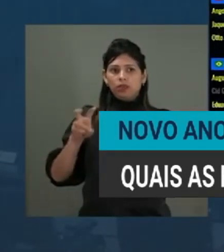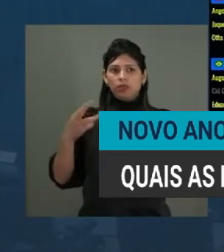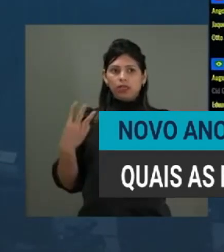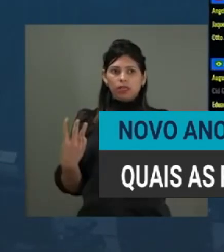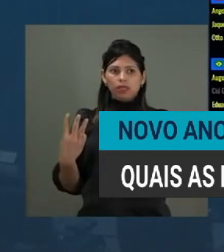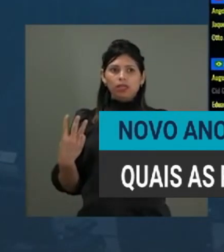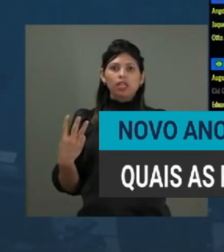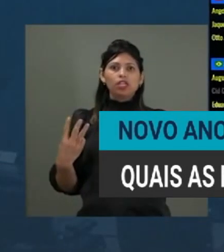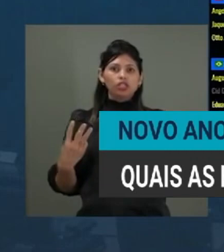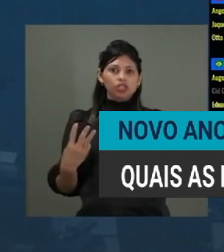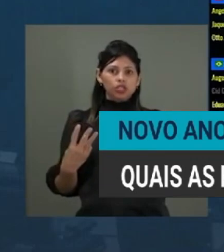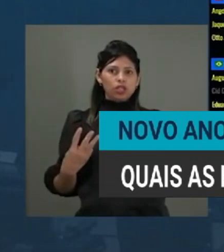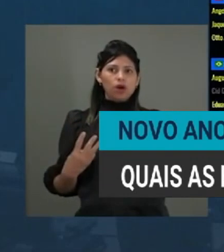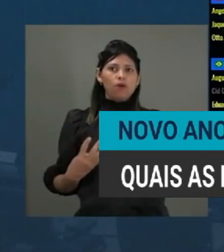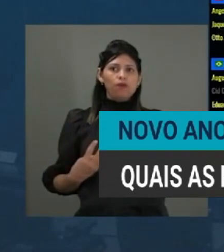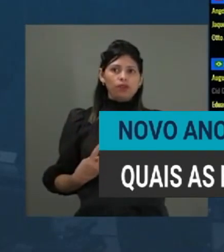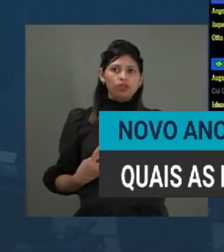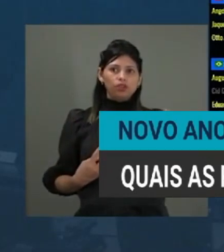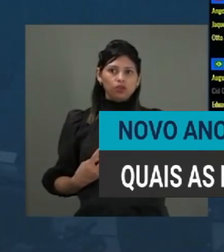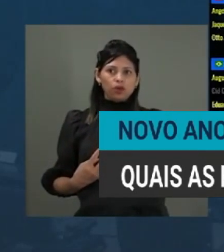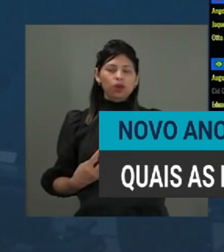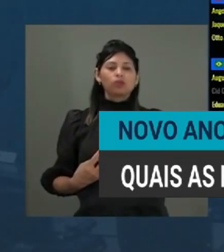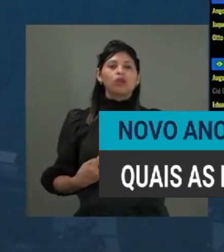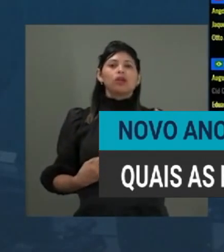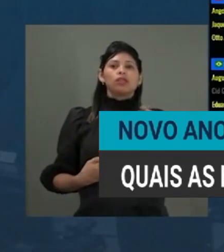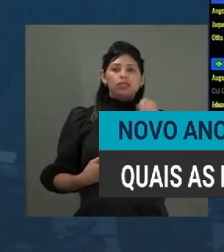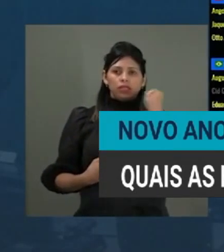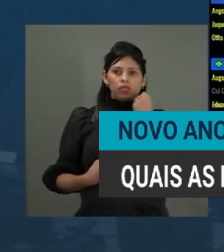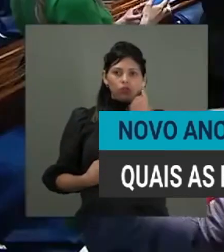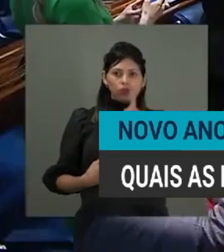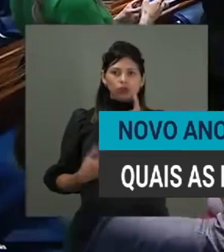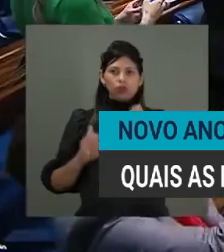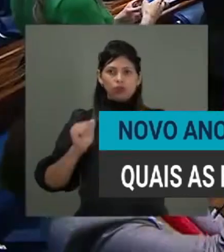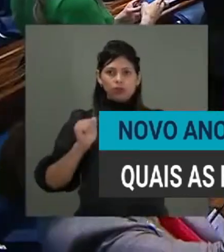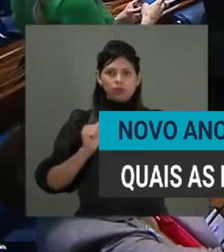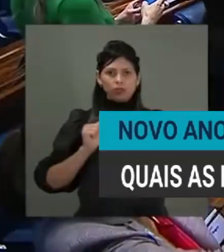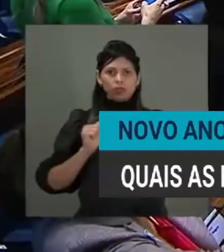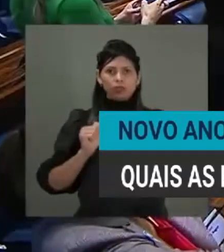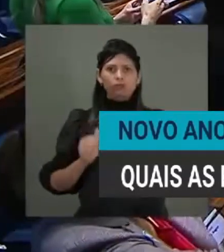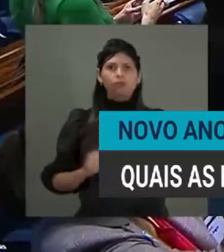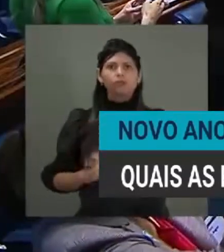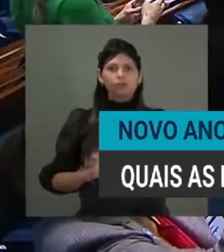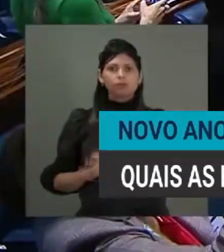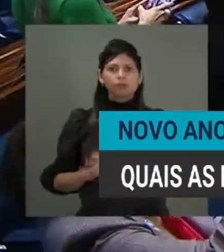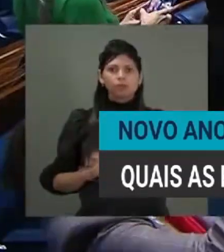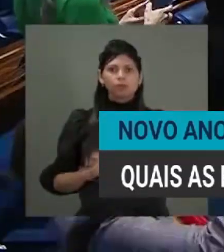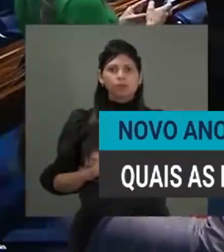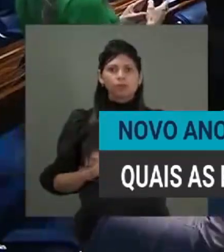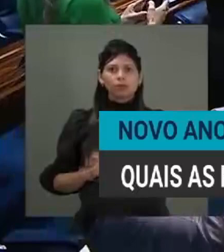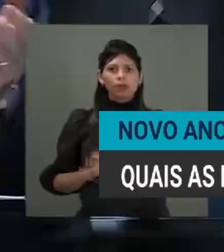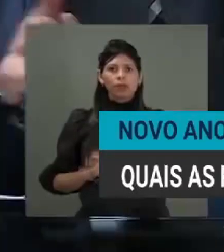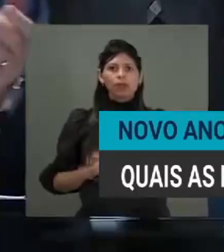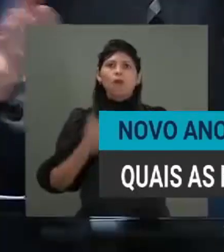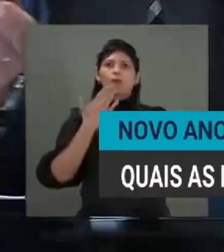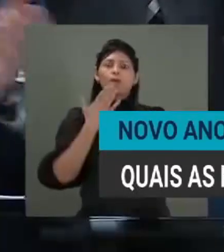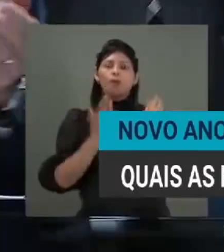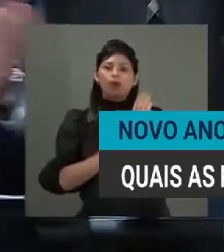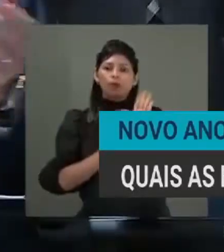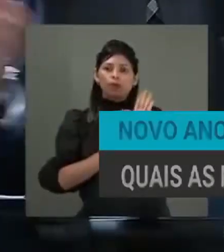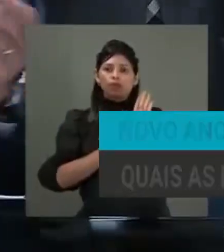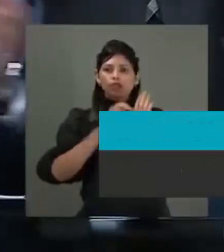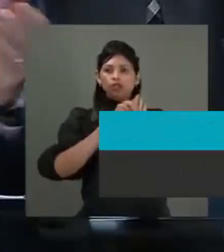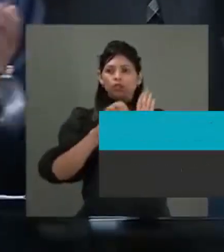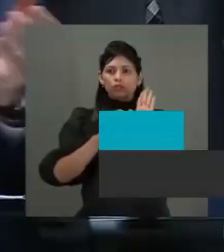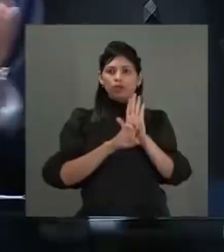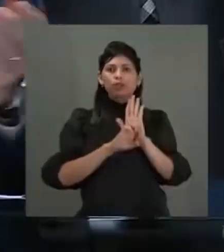efetiva disso e vamos ver como é que vão ser essas negociações agora no início do ano eu acho que vai ser muito